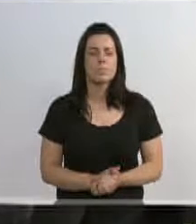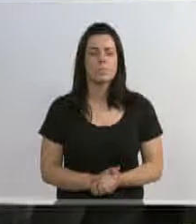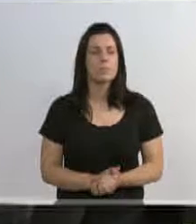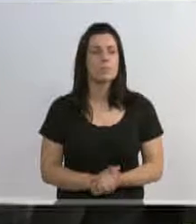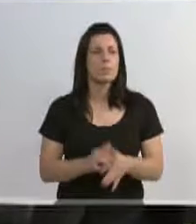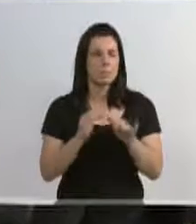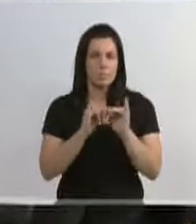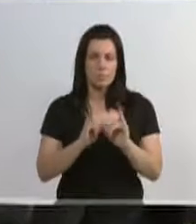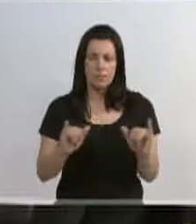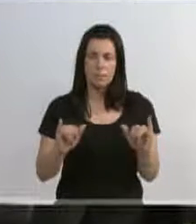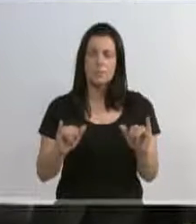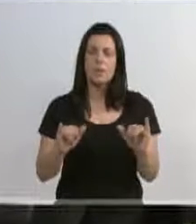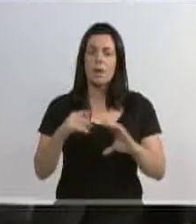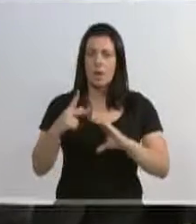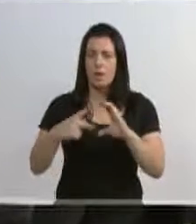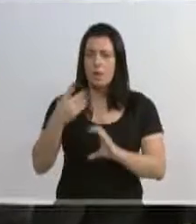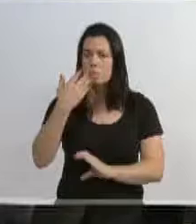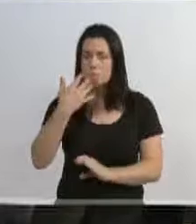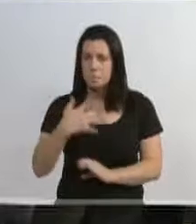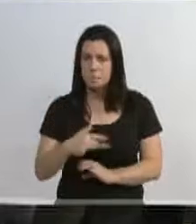Comunique-se à Câmara Mirim.